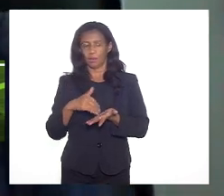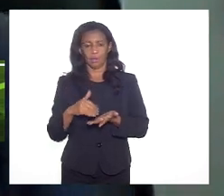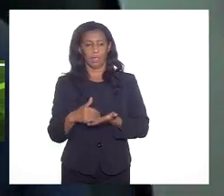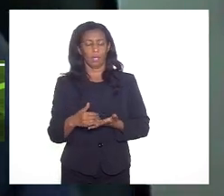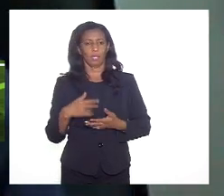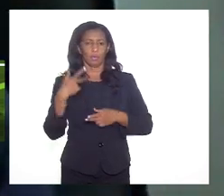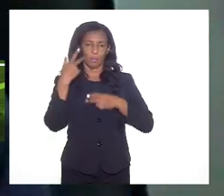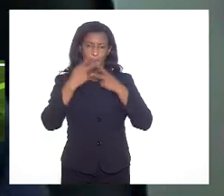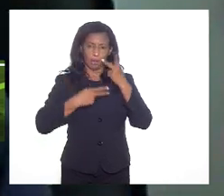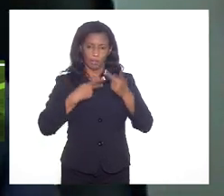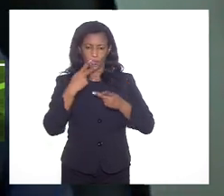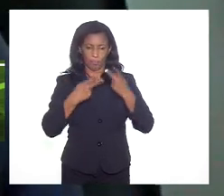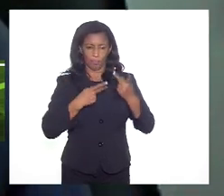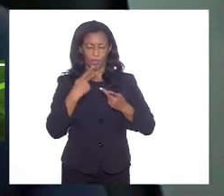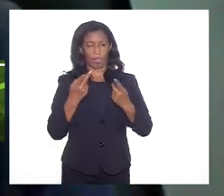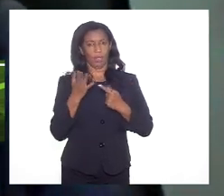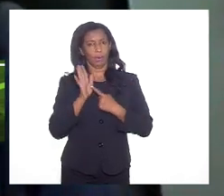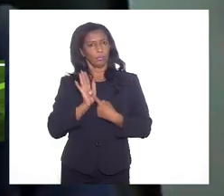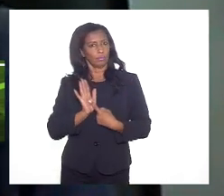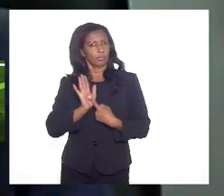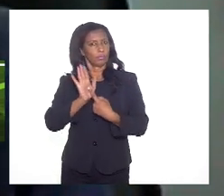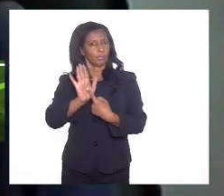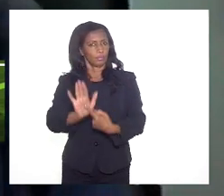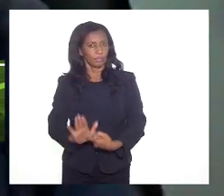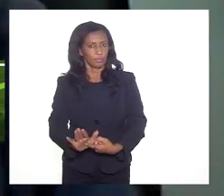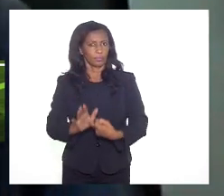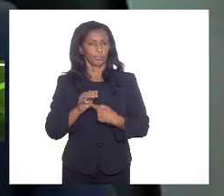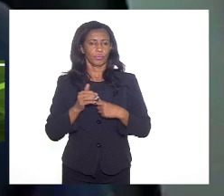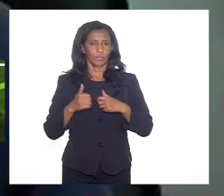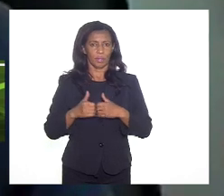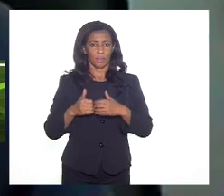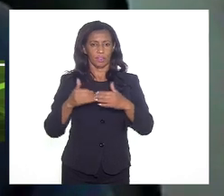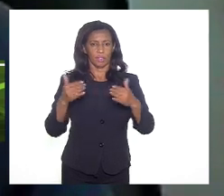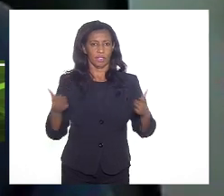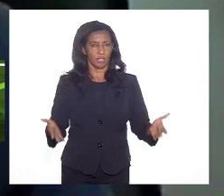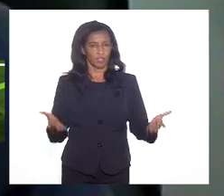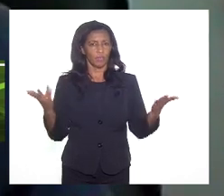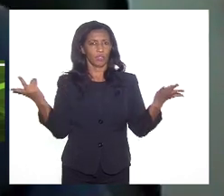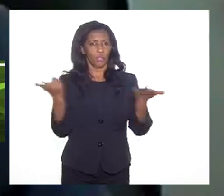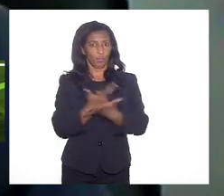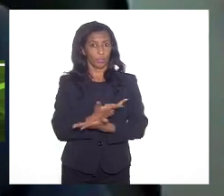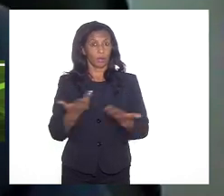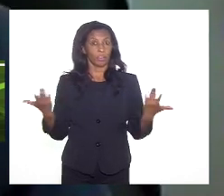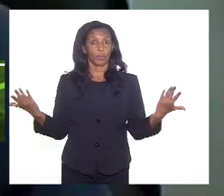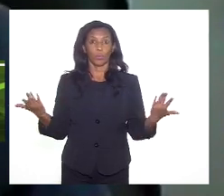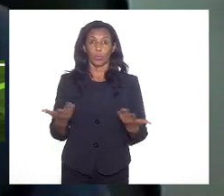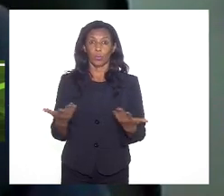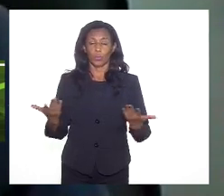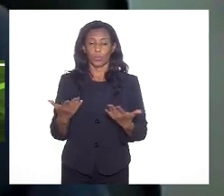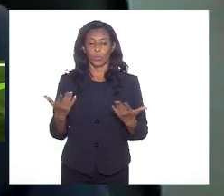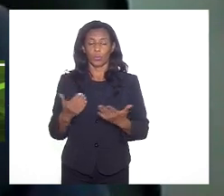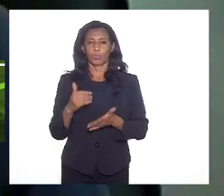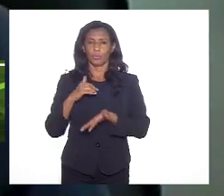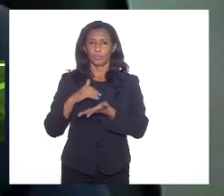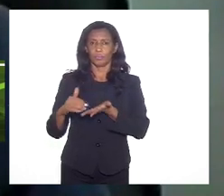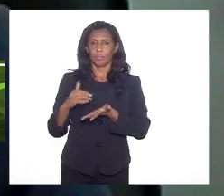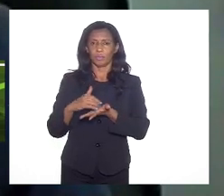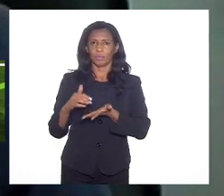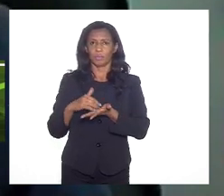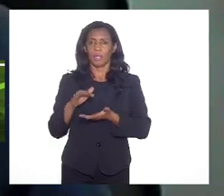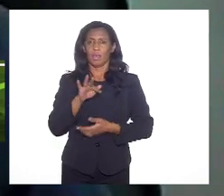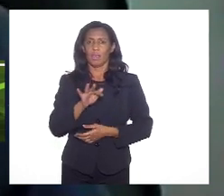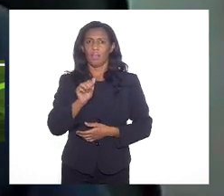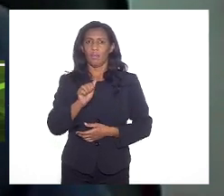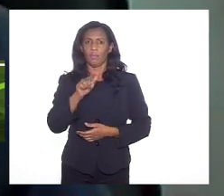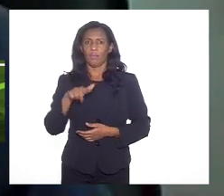fala, pela demonstração das iniciativas que estão sendo realizadas pela Secretaria de